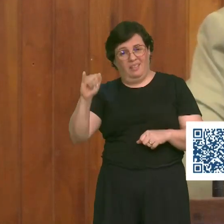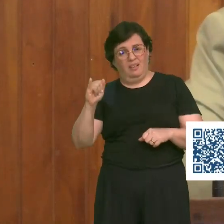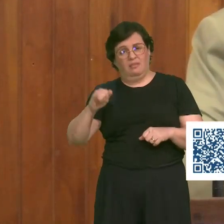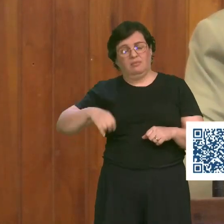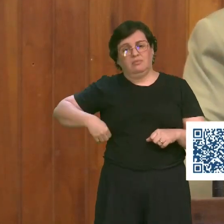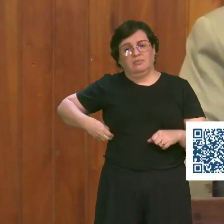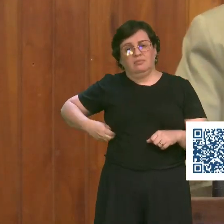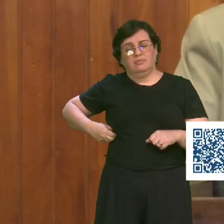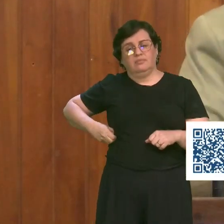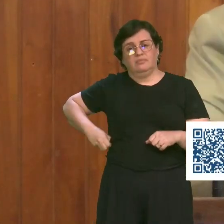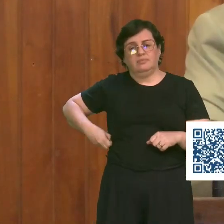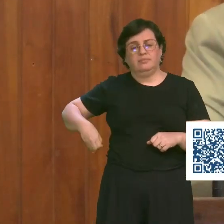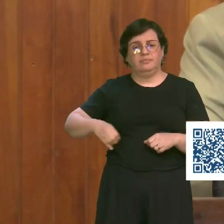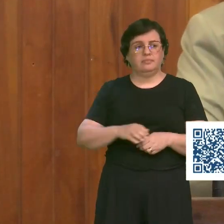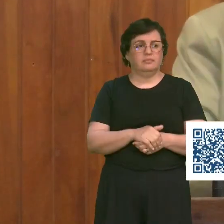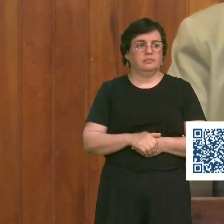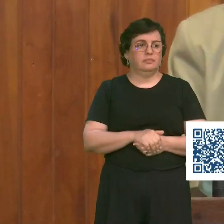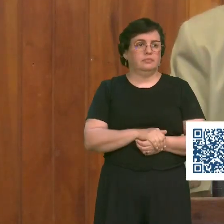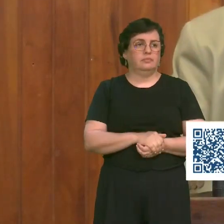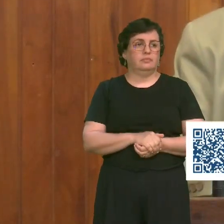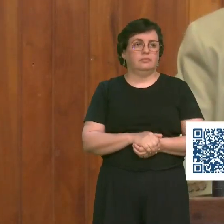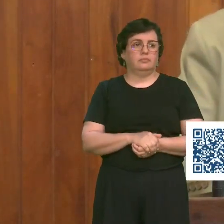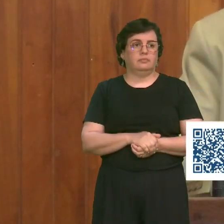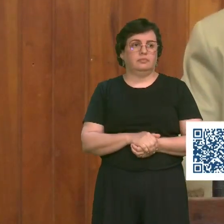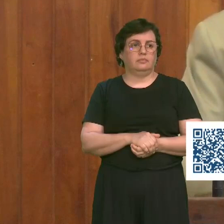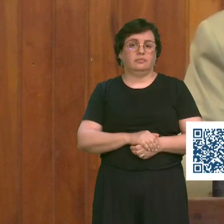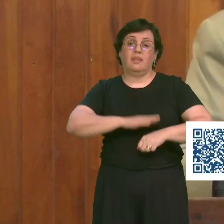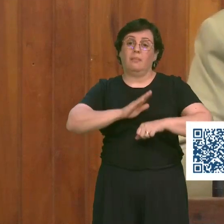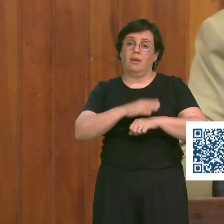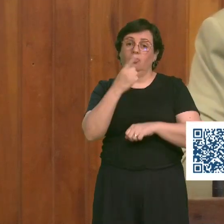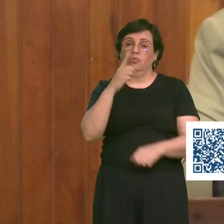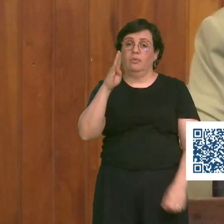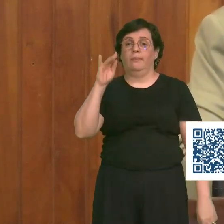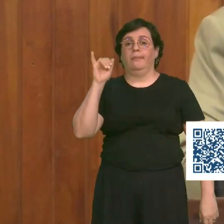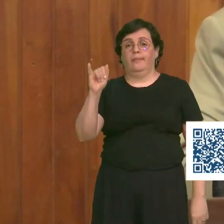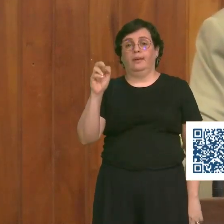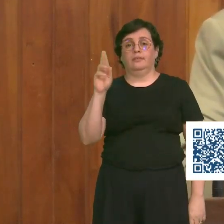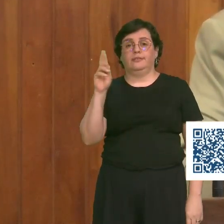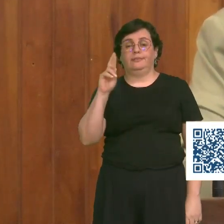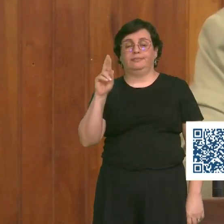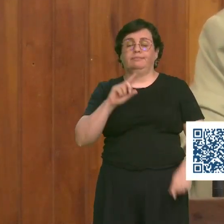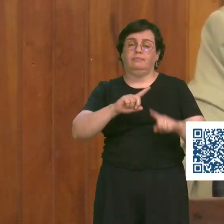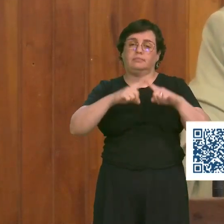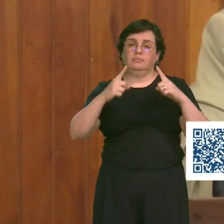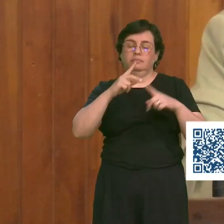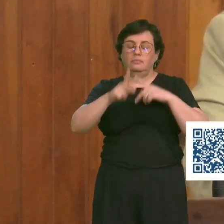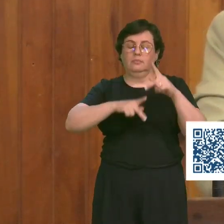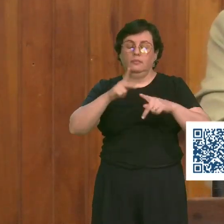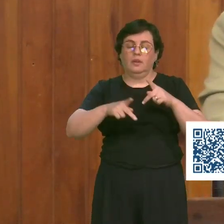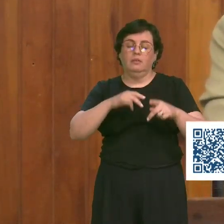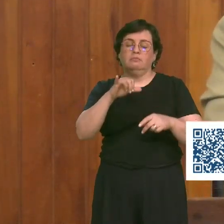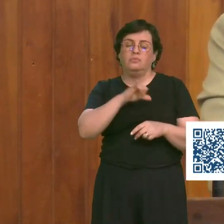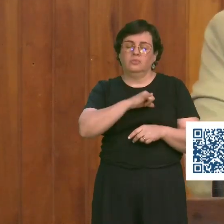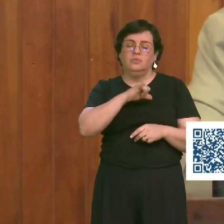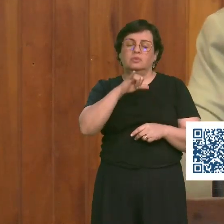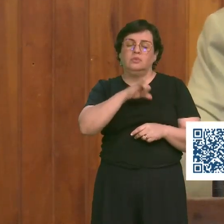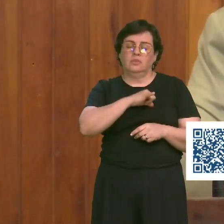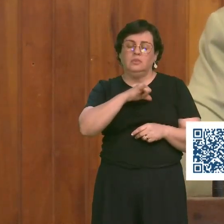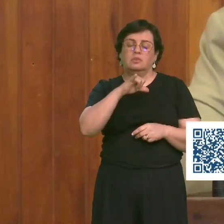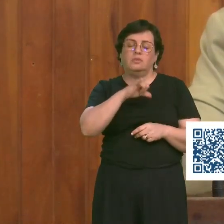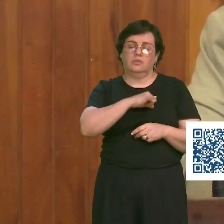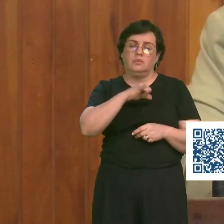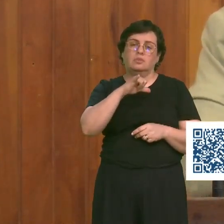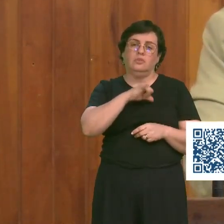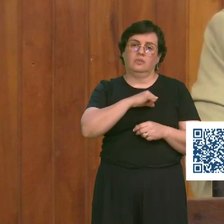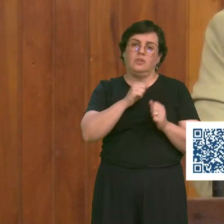de pegar a receita direto mas de um bilhão o povo está parecendo está sofrendo